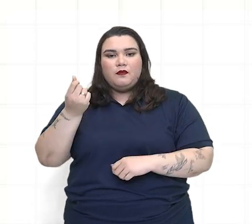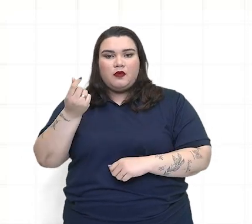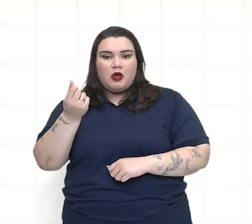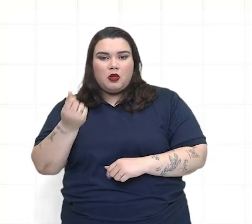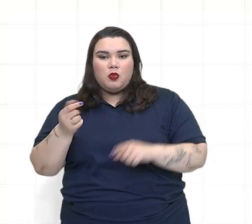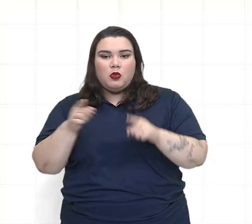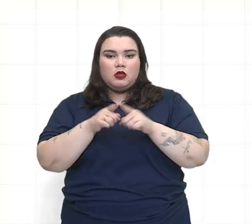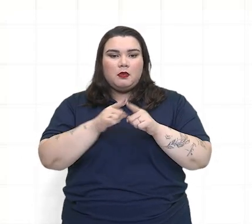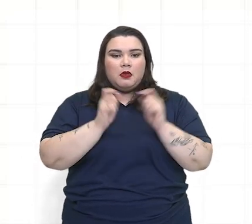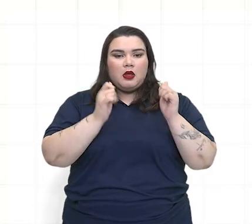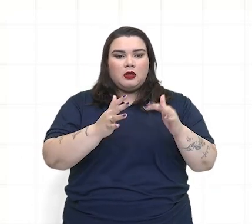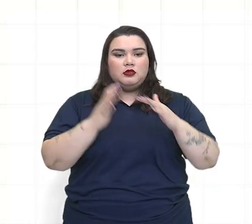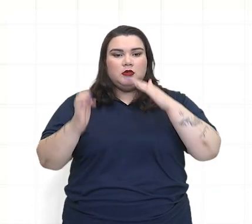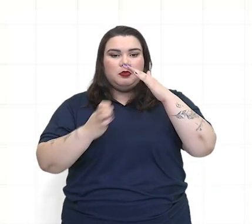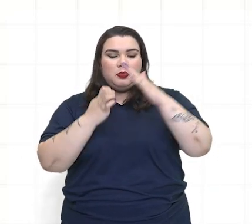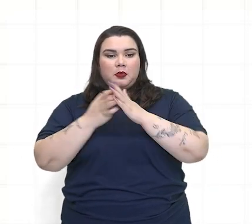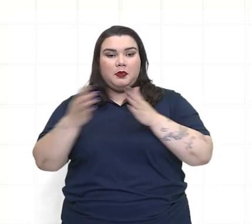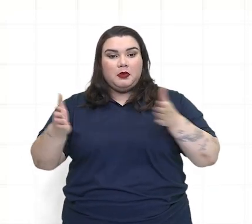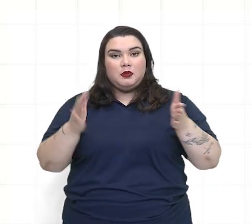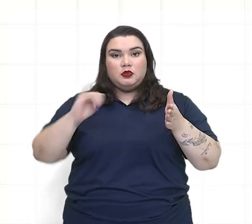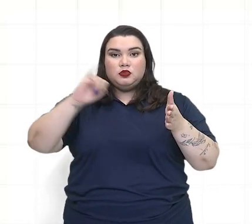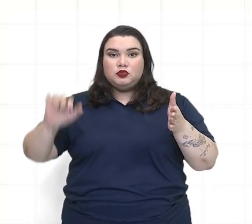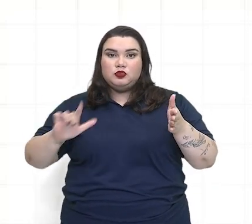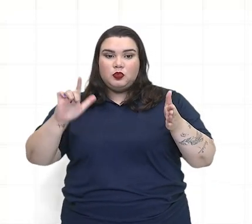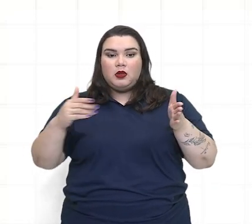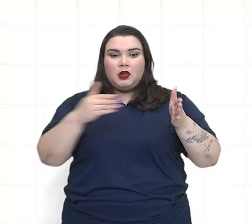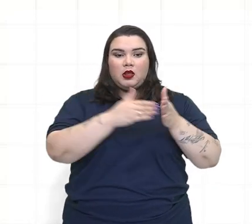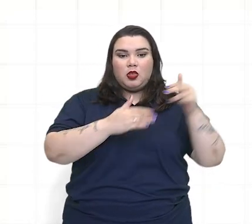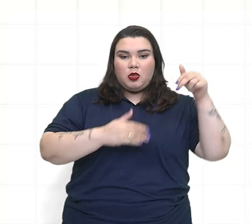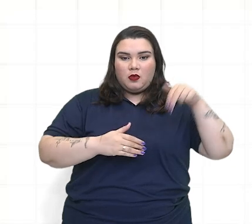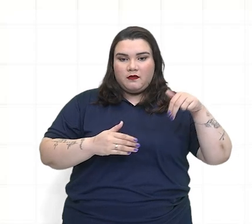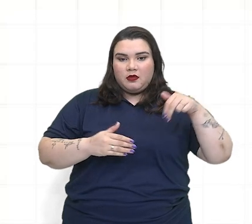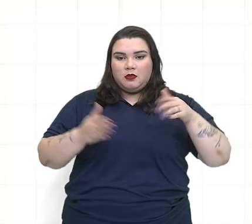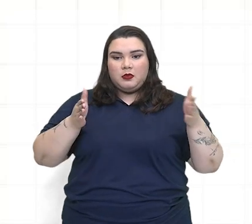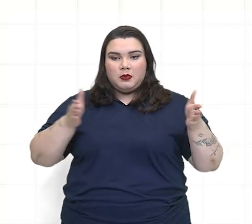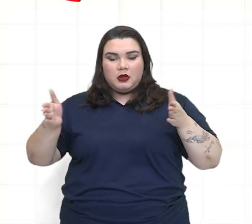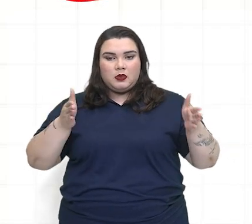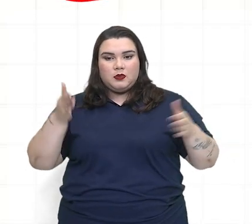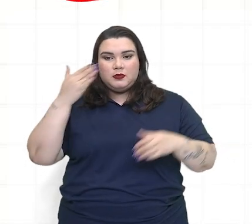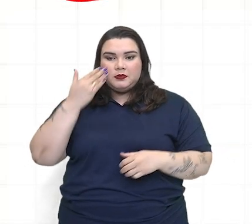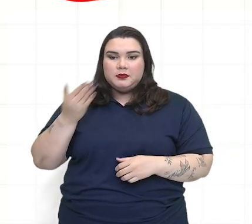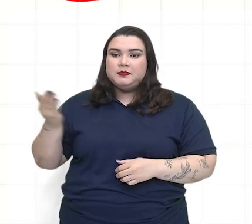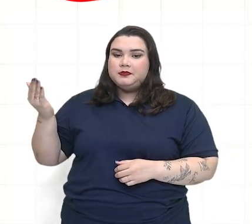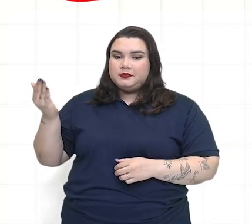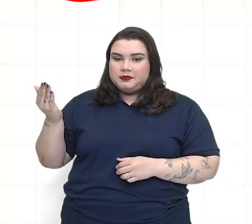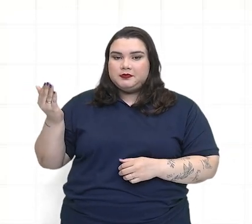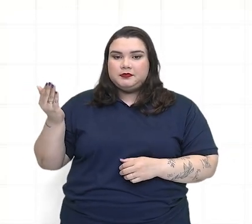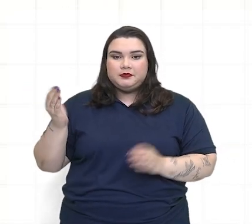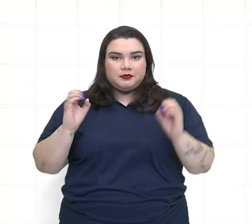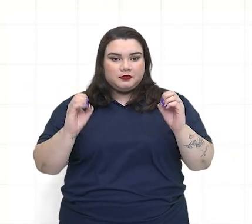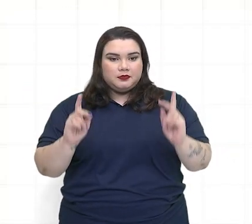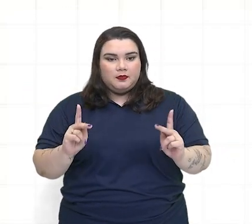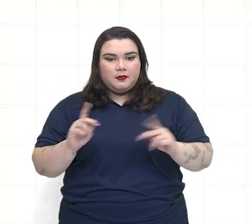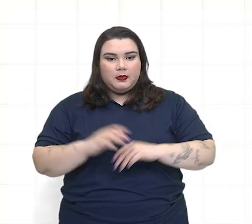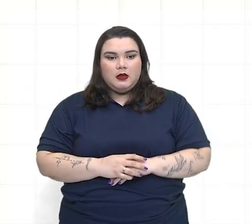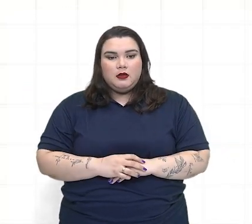e despesas de uma empresa nos meses de junho a novembro. Então nós temos um intervalo de tempo aqui, tá? Muito